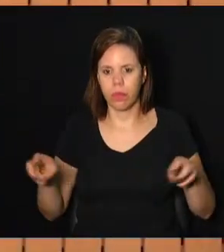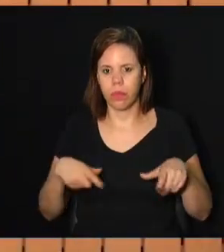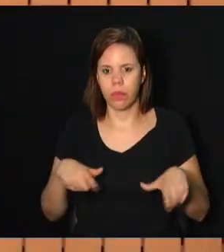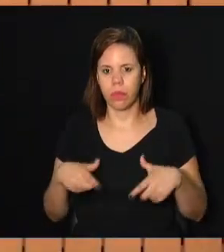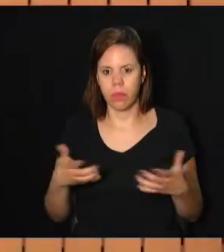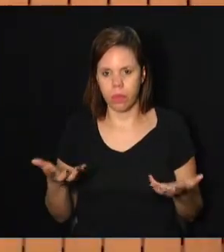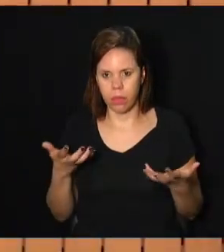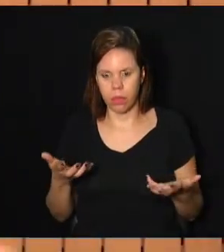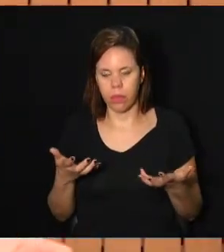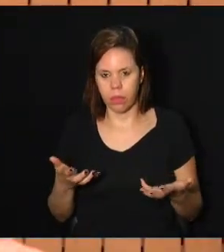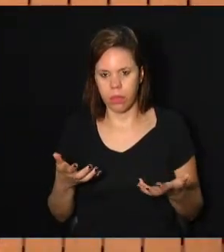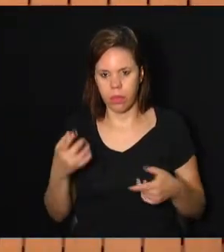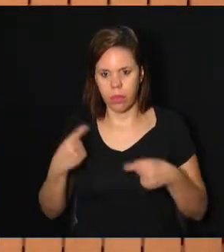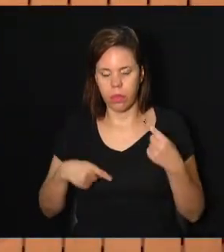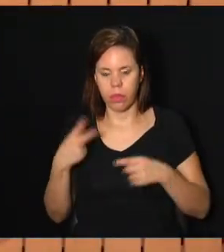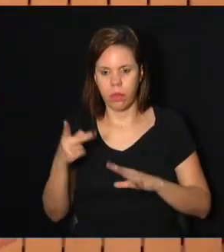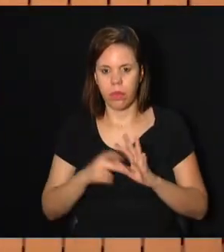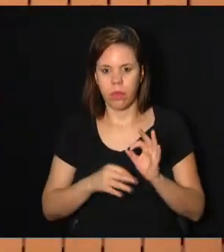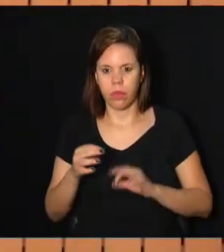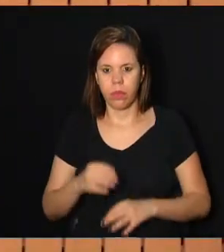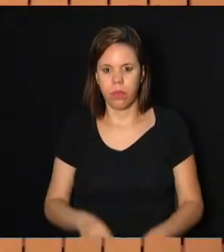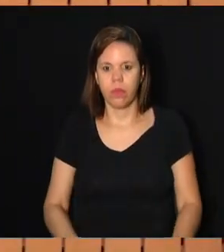para o senhor poder discutir o seu projeto.